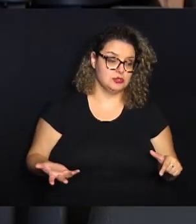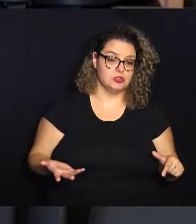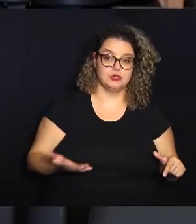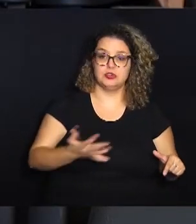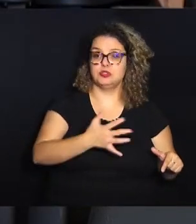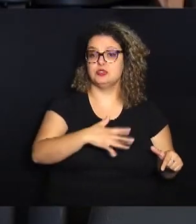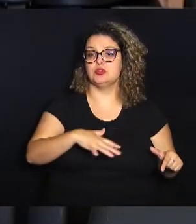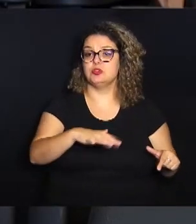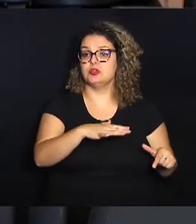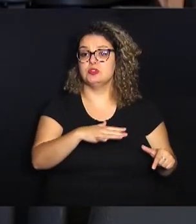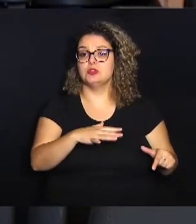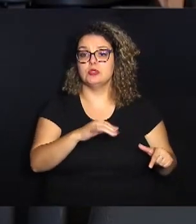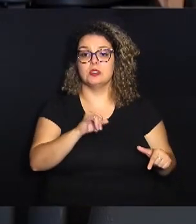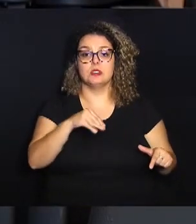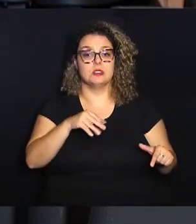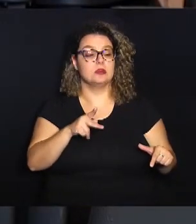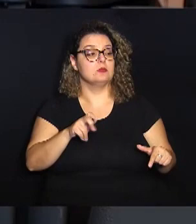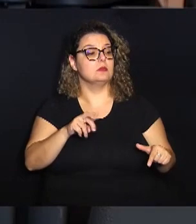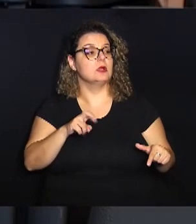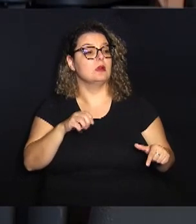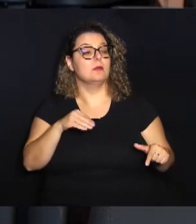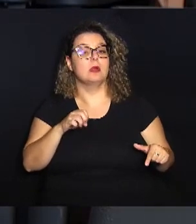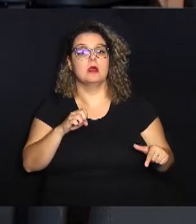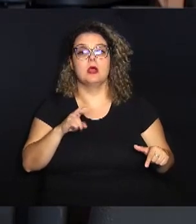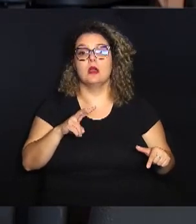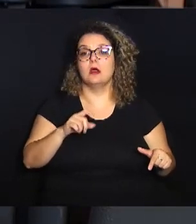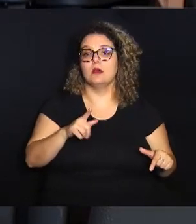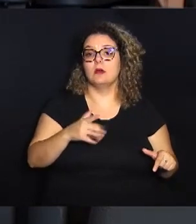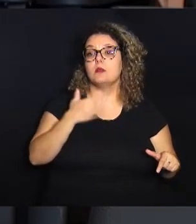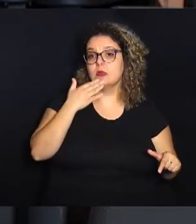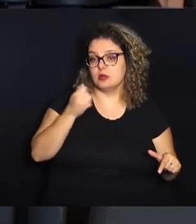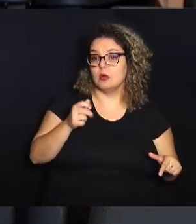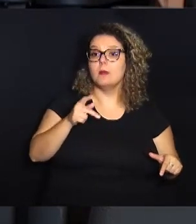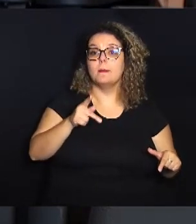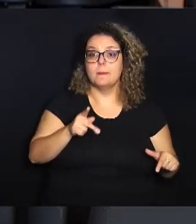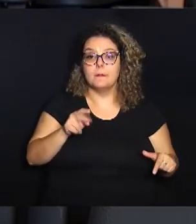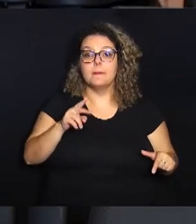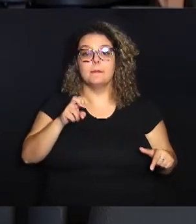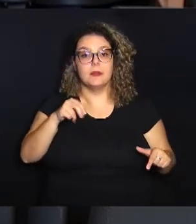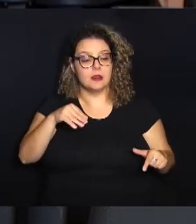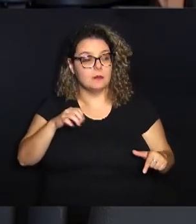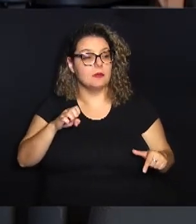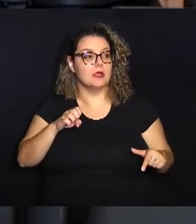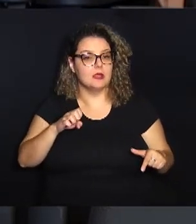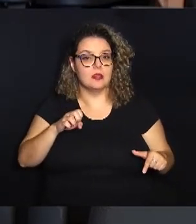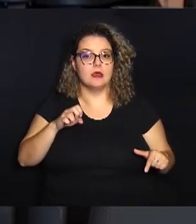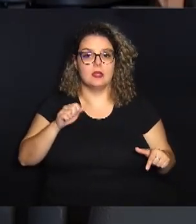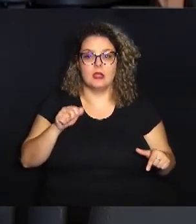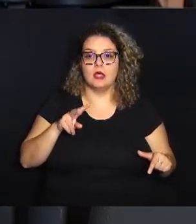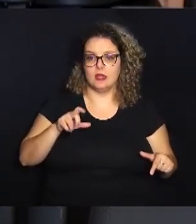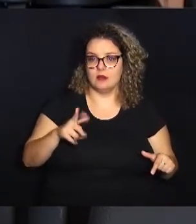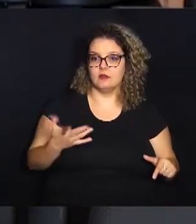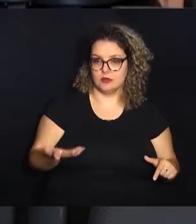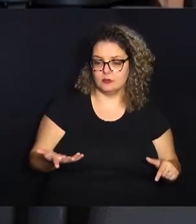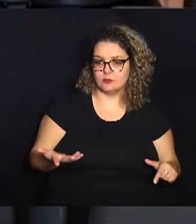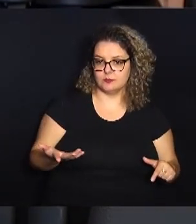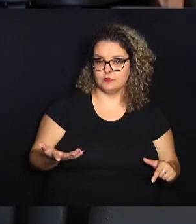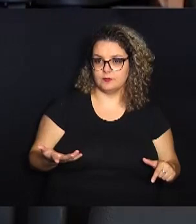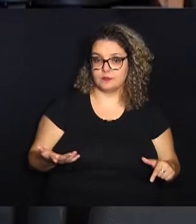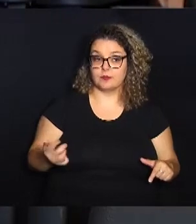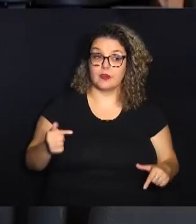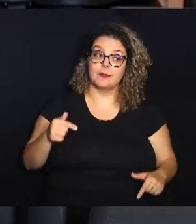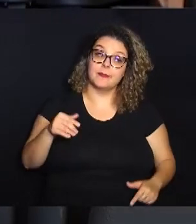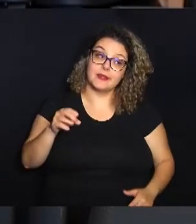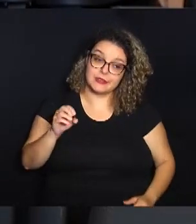áreas impermeáveis, né? Ou melhor, permeáveis, né? Mas isso, e os